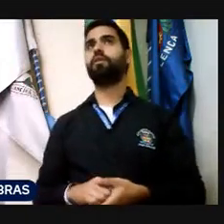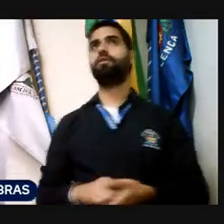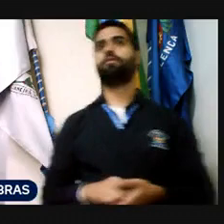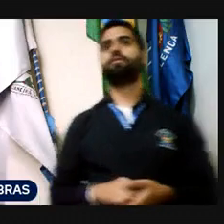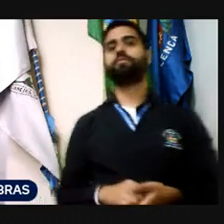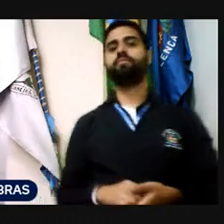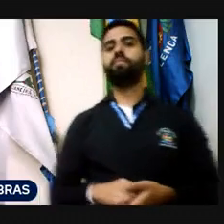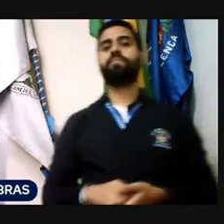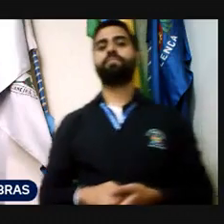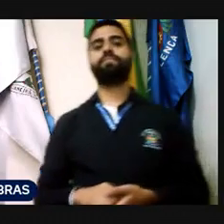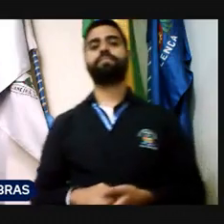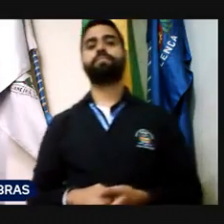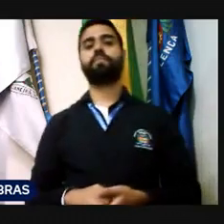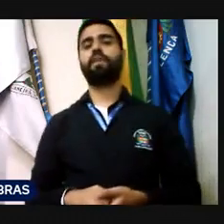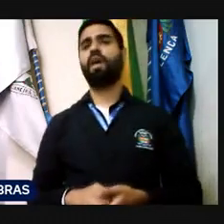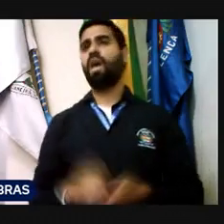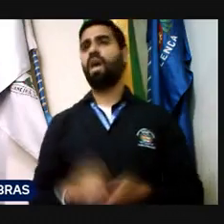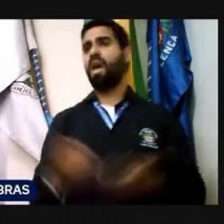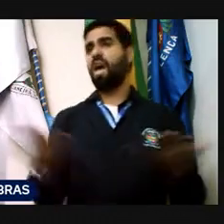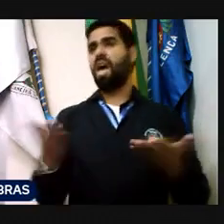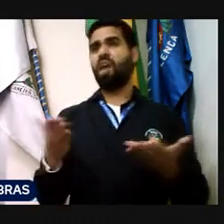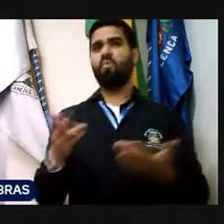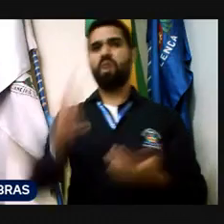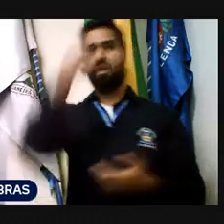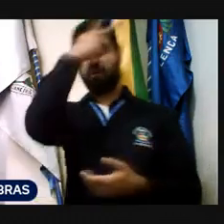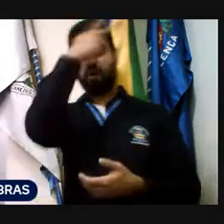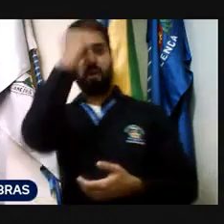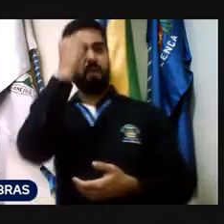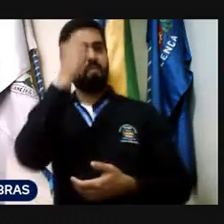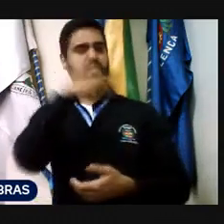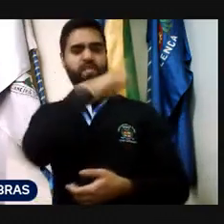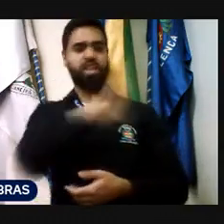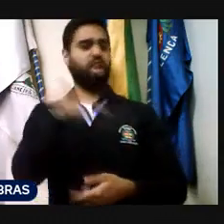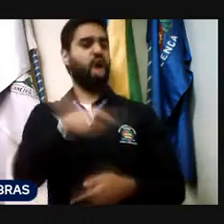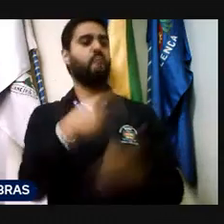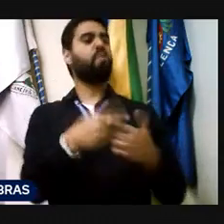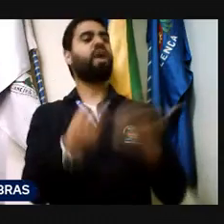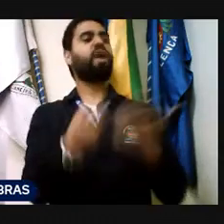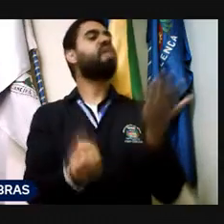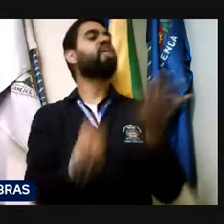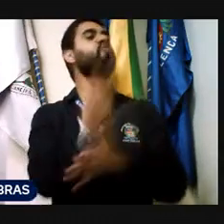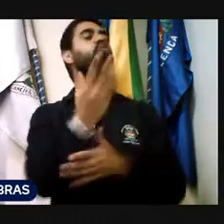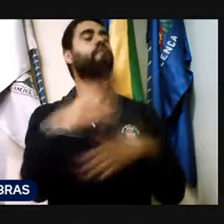para que o prefeito venha vetar, porque foi da autoria do vereador David Nogueira.